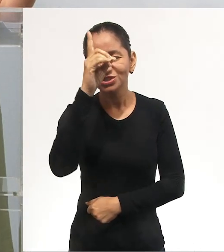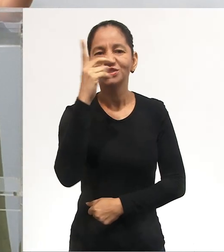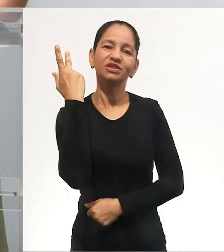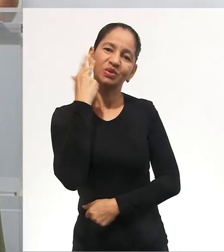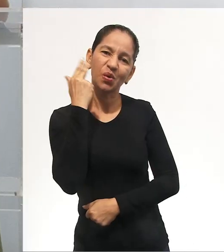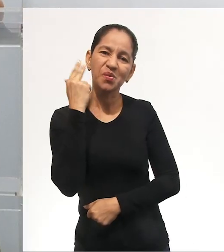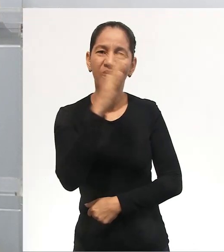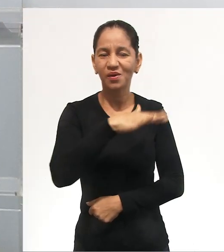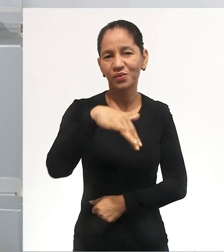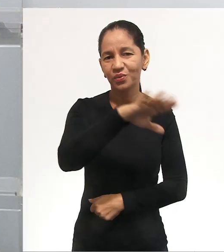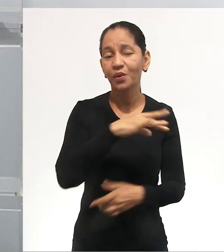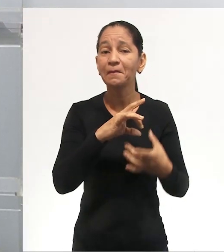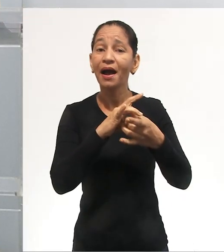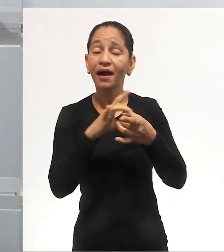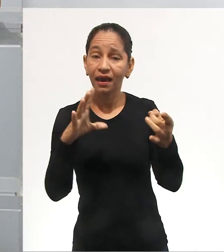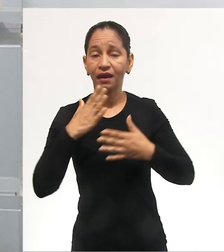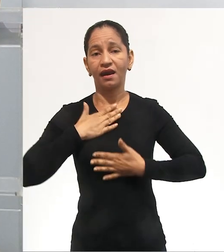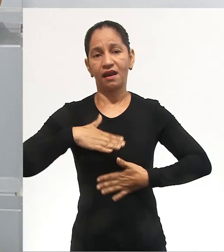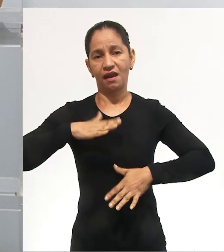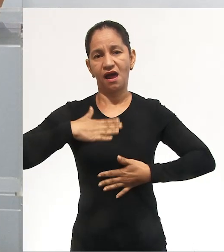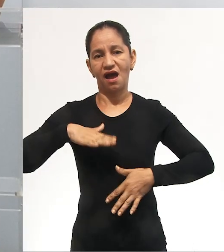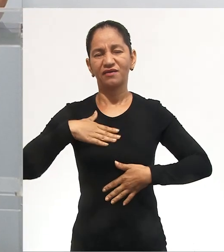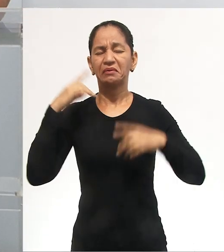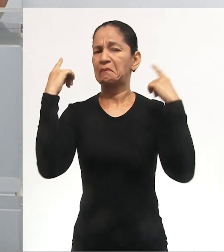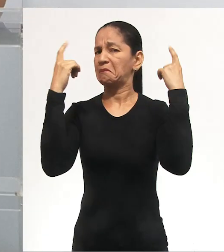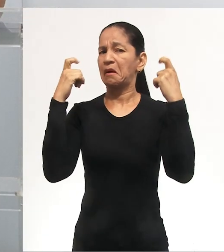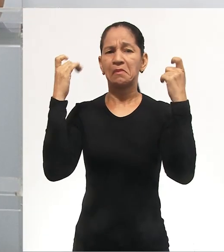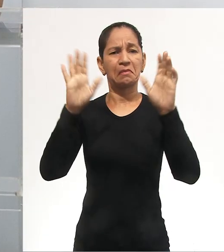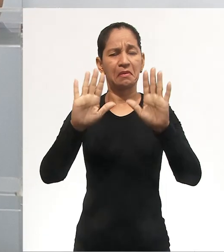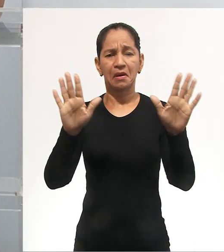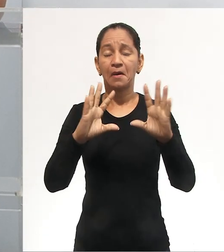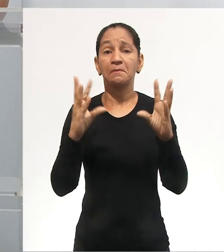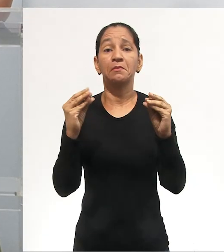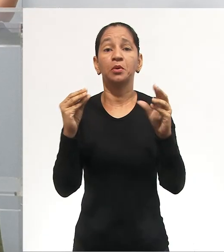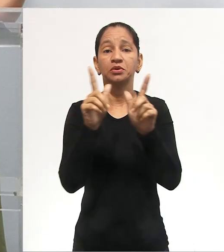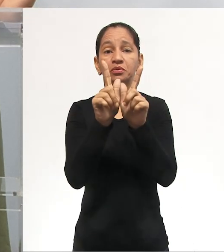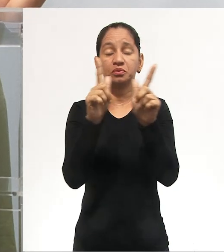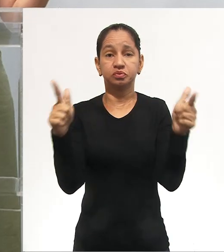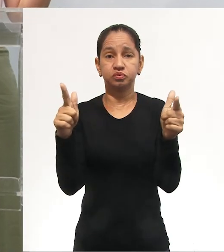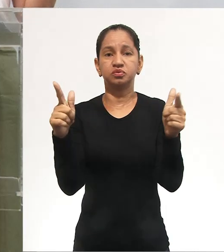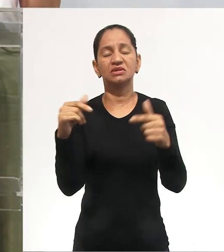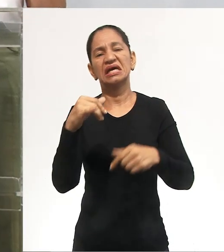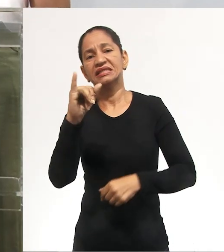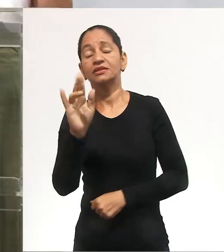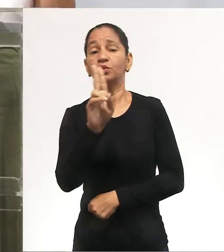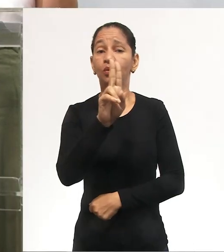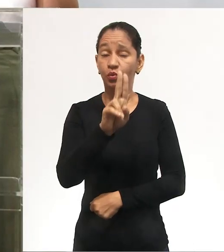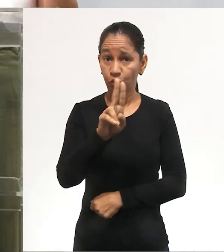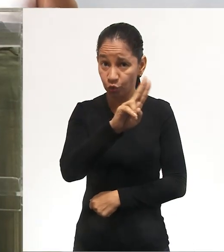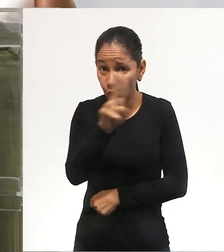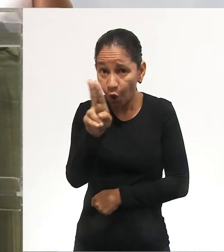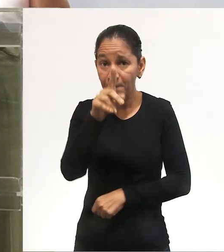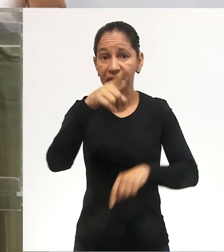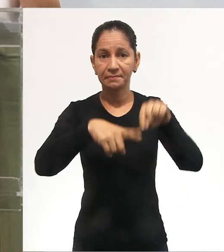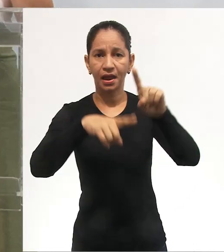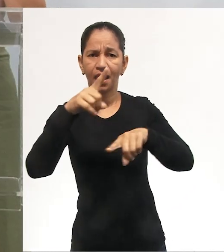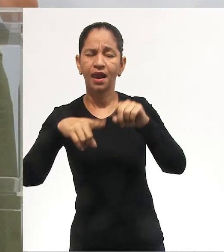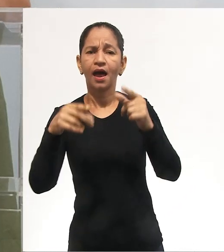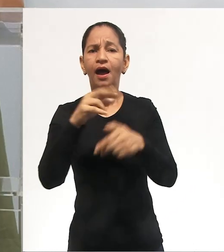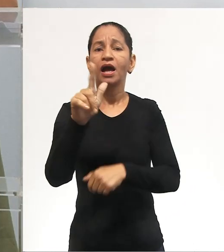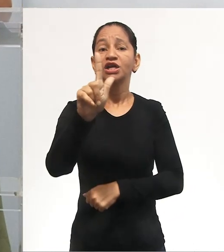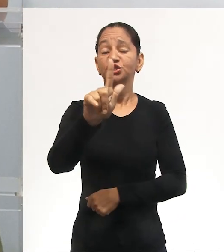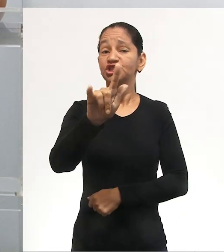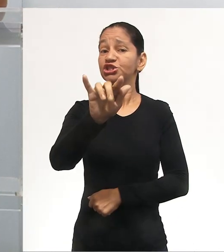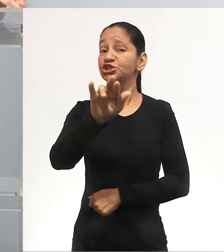precisa ser tão monitorada, no sentido de você estar preocupado se está utilizando gíria ou não, se está fazendo a